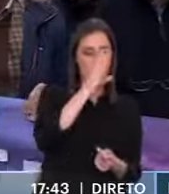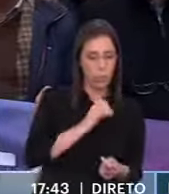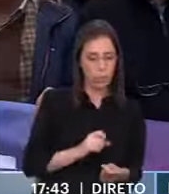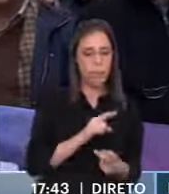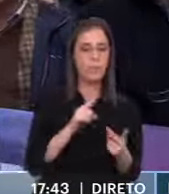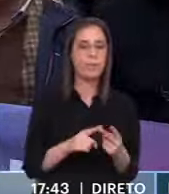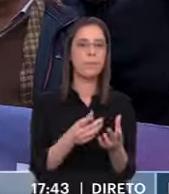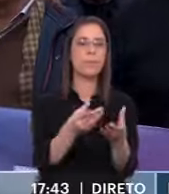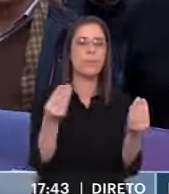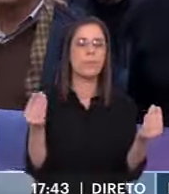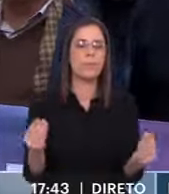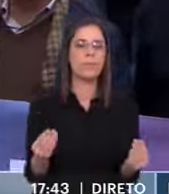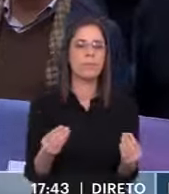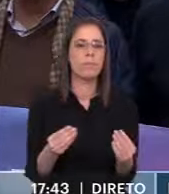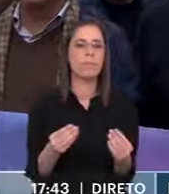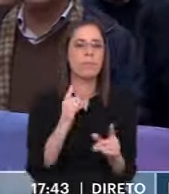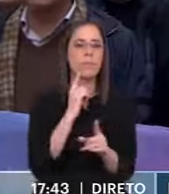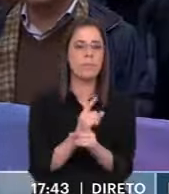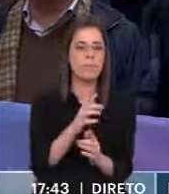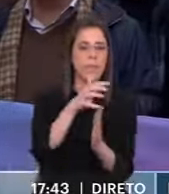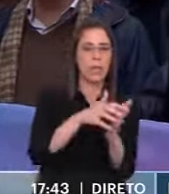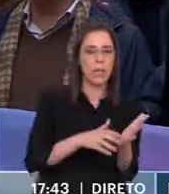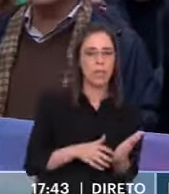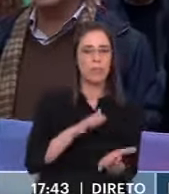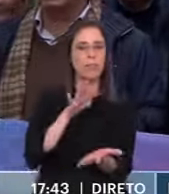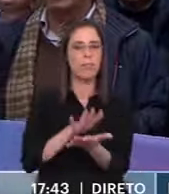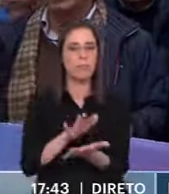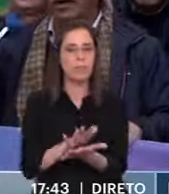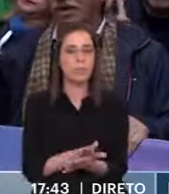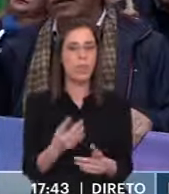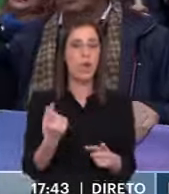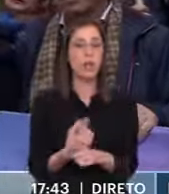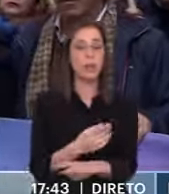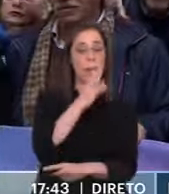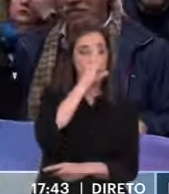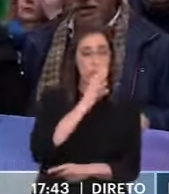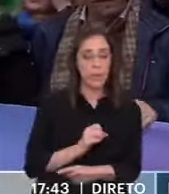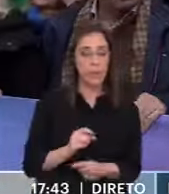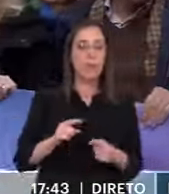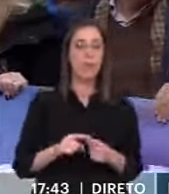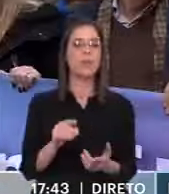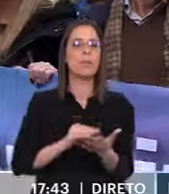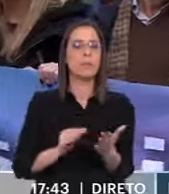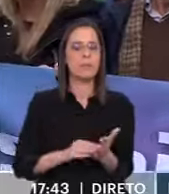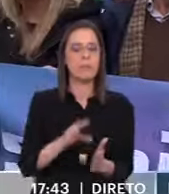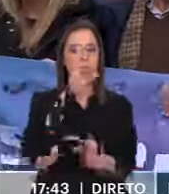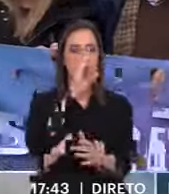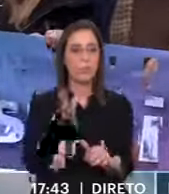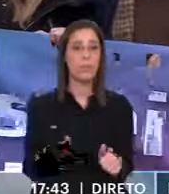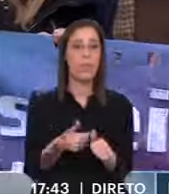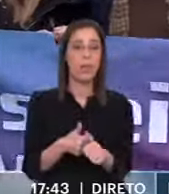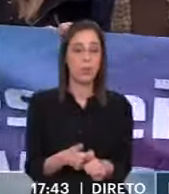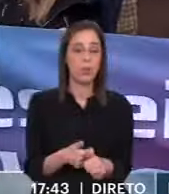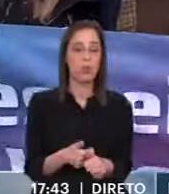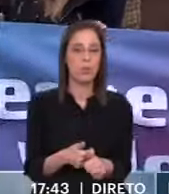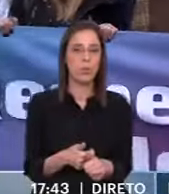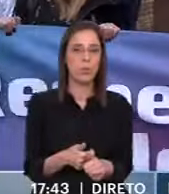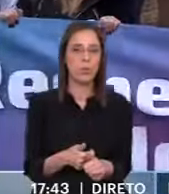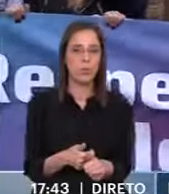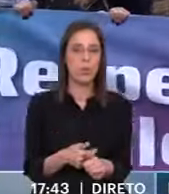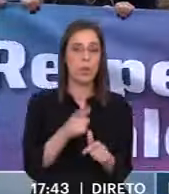de muitos escritos, textos publicados, quer do ministro, quer do secretário de Estado adjunto e